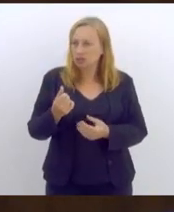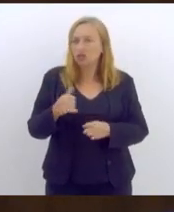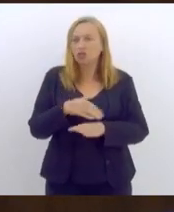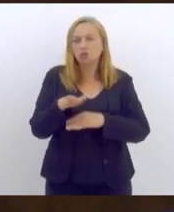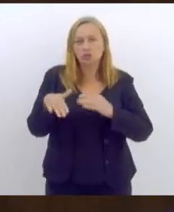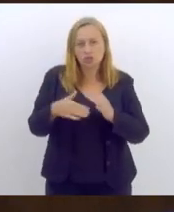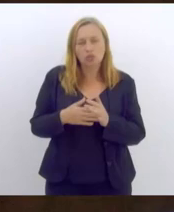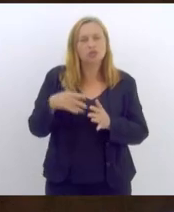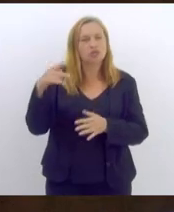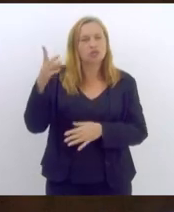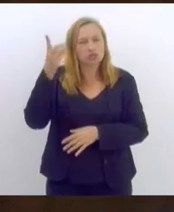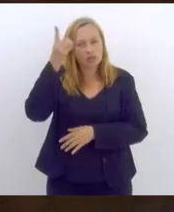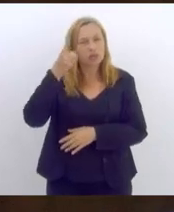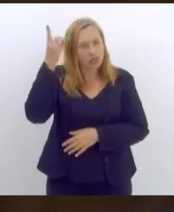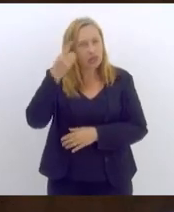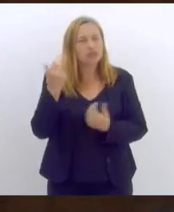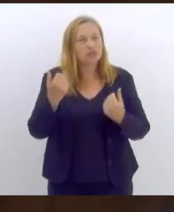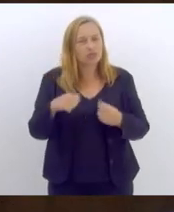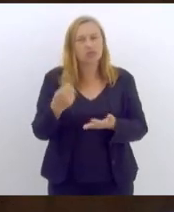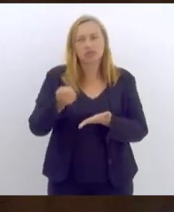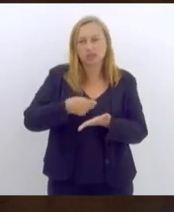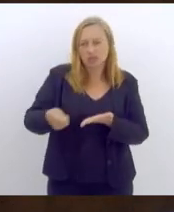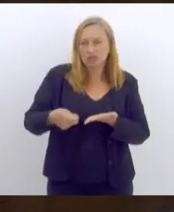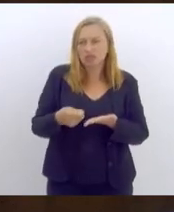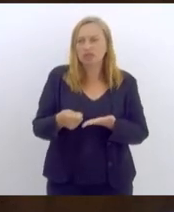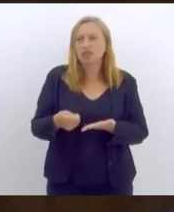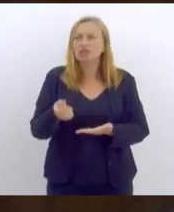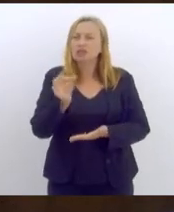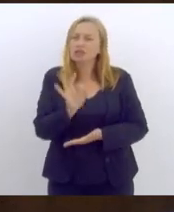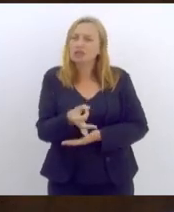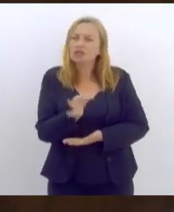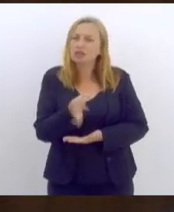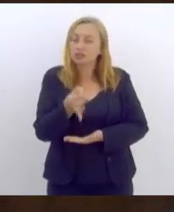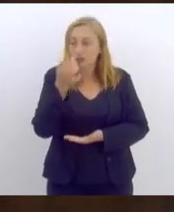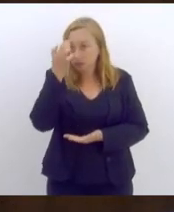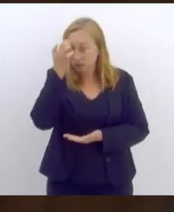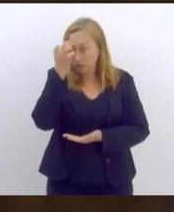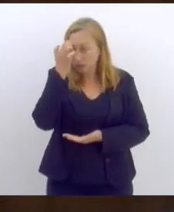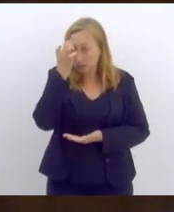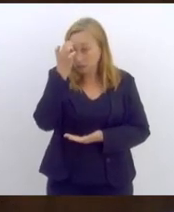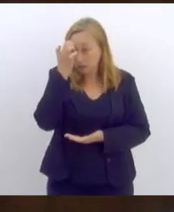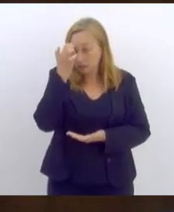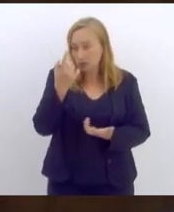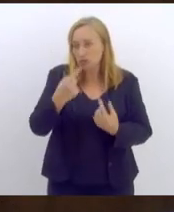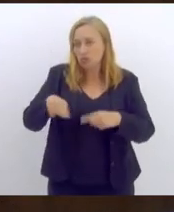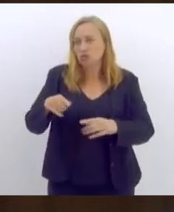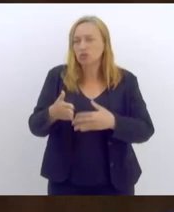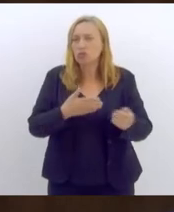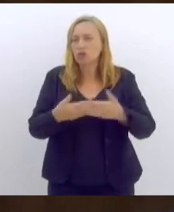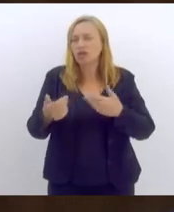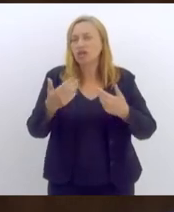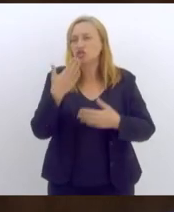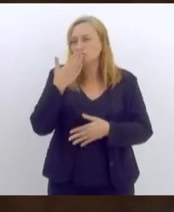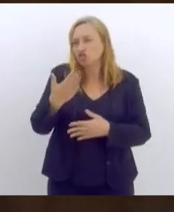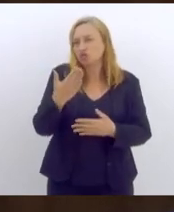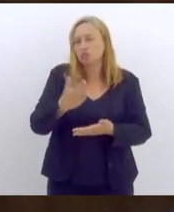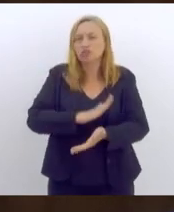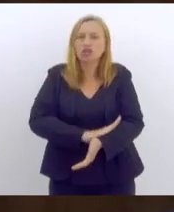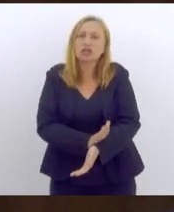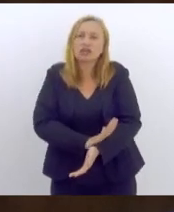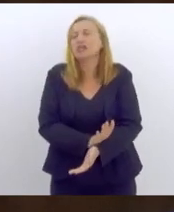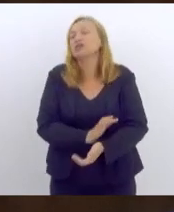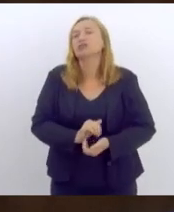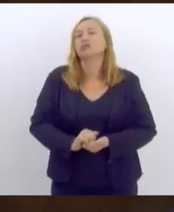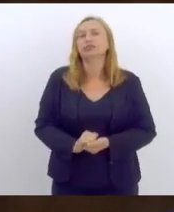parlamento, e nós temos que, fundamentalmente, combater qualquer tipo de postura como essa. Qualquer postura que